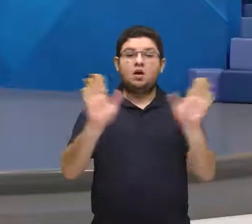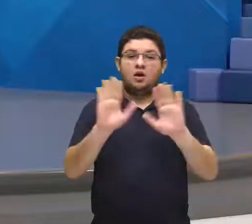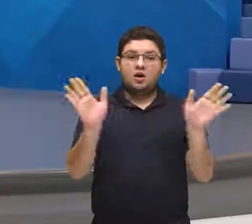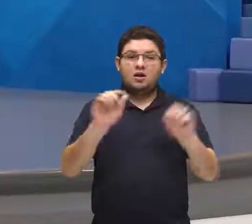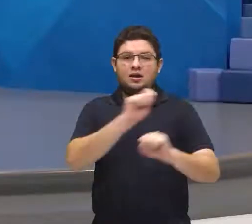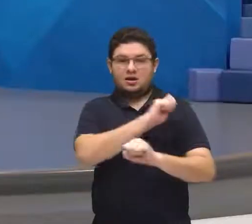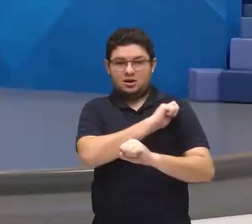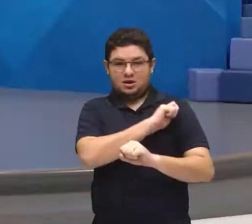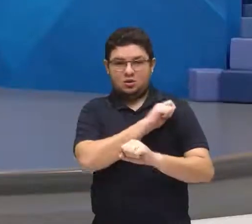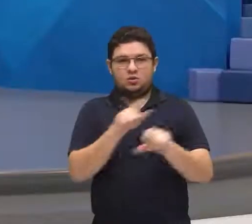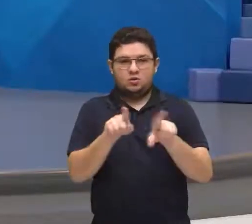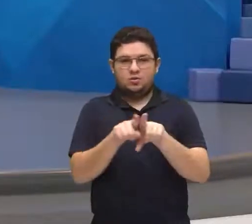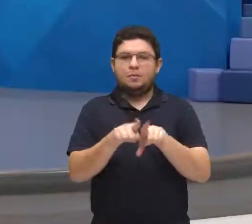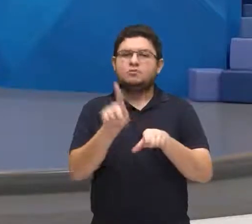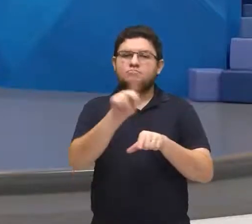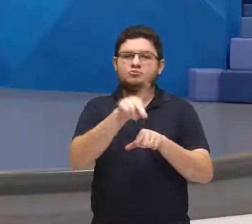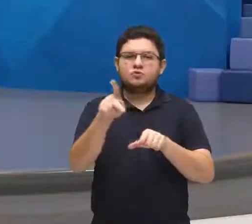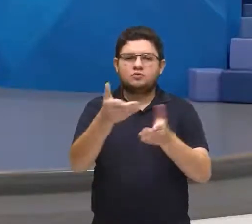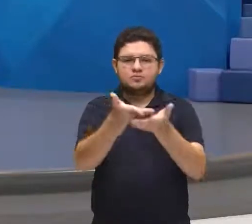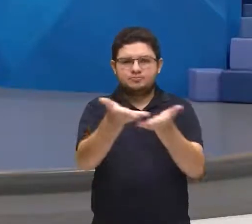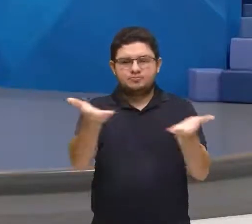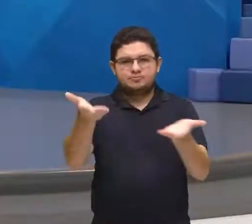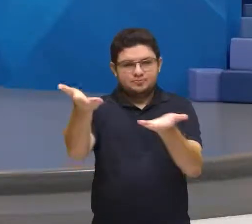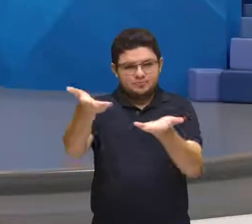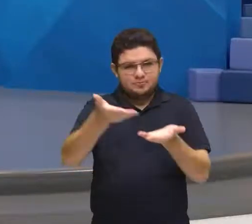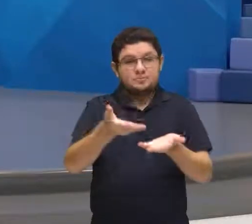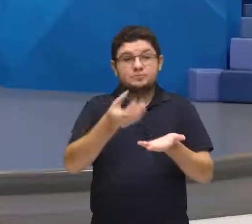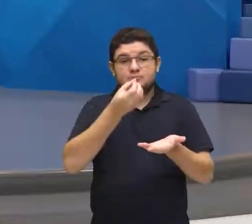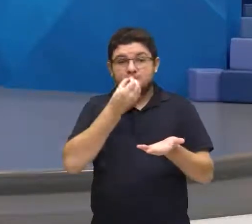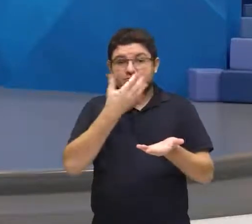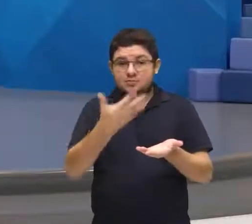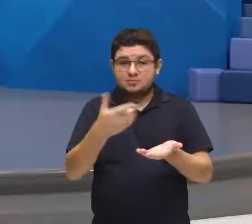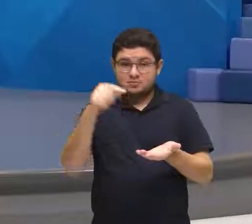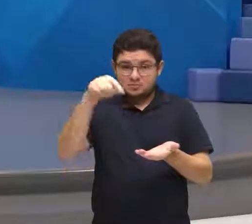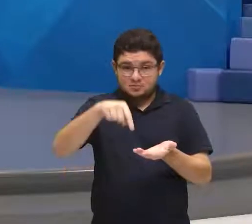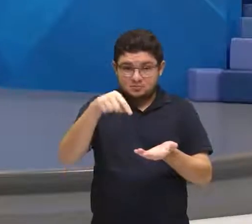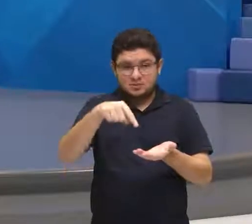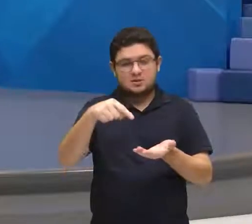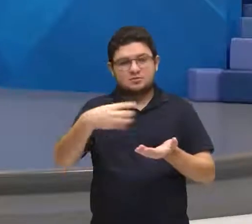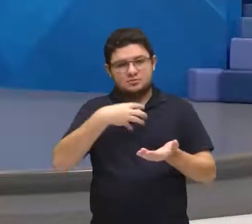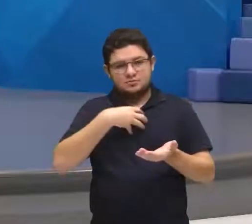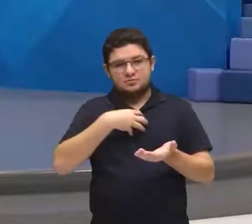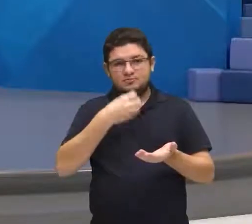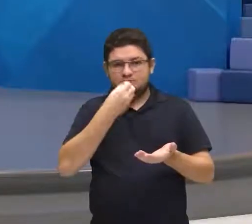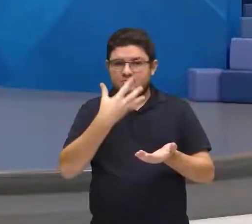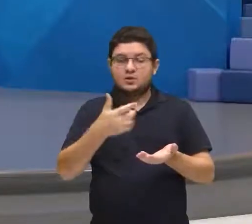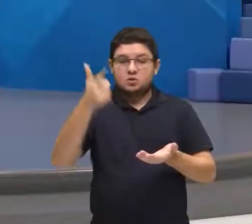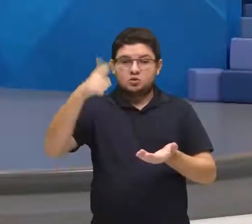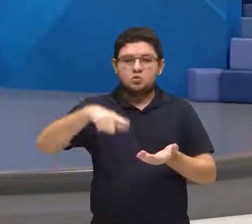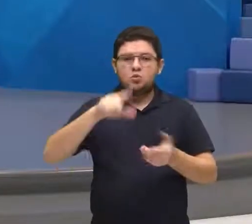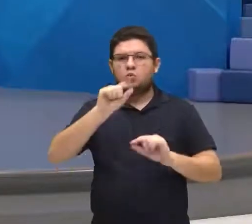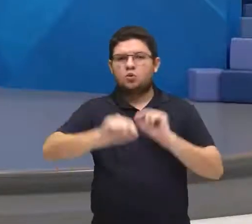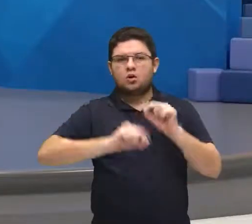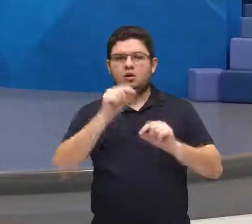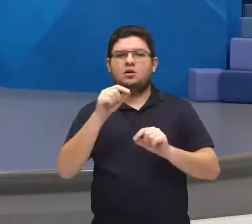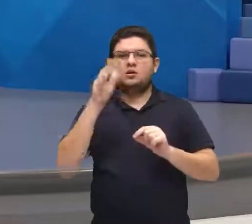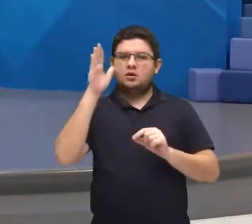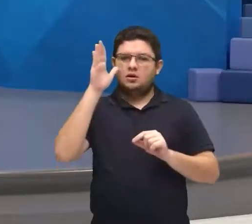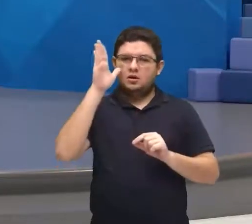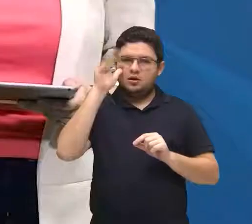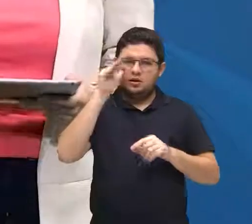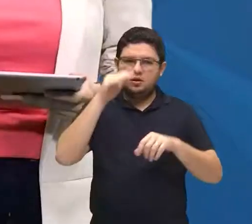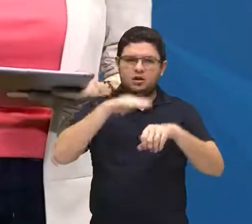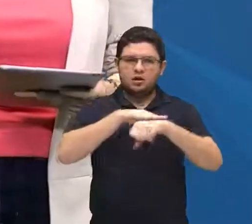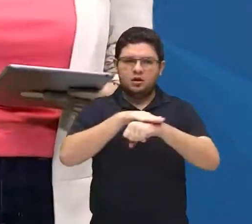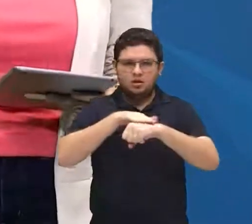olá professores, muito bom estar aqui com vocês. Estamos com mais um programa Espia essa Conversa e hoje o nosso